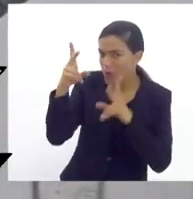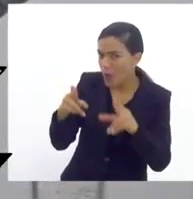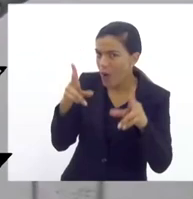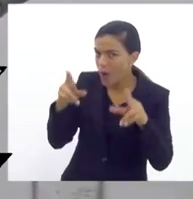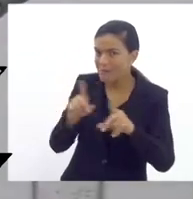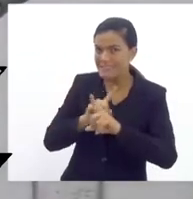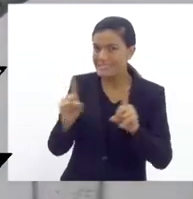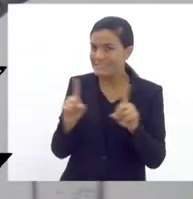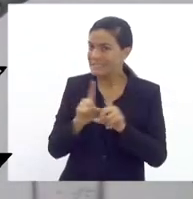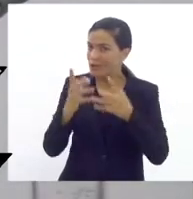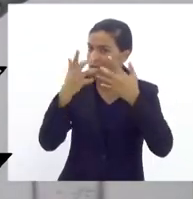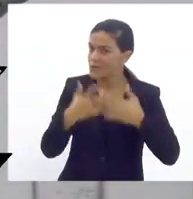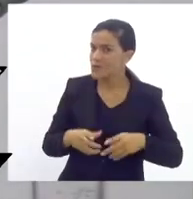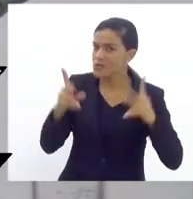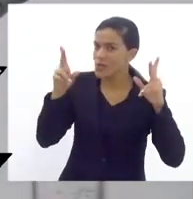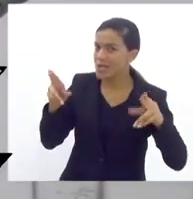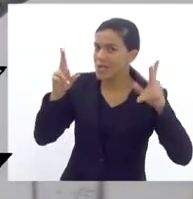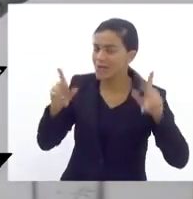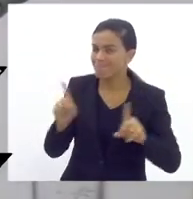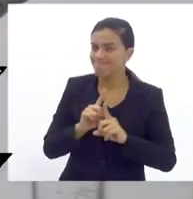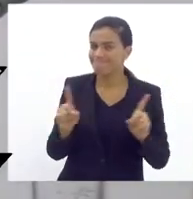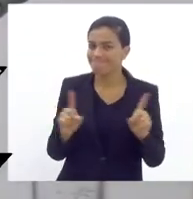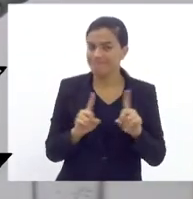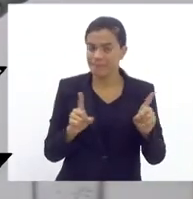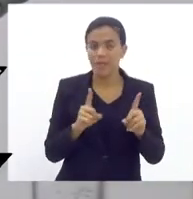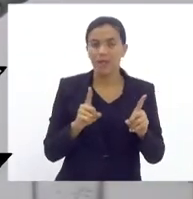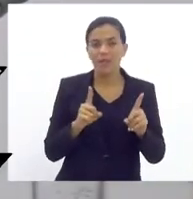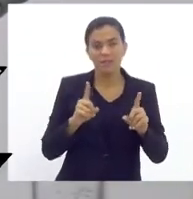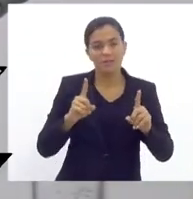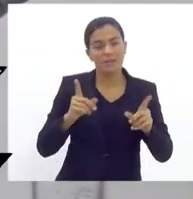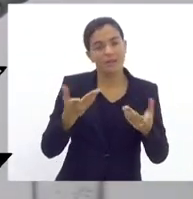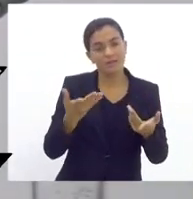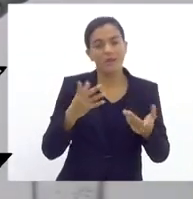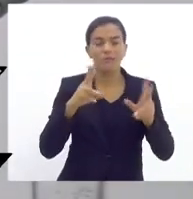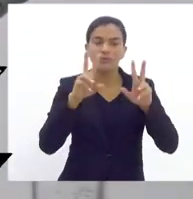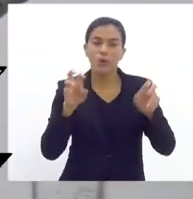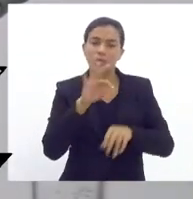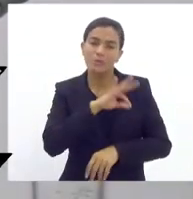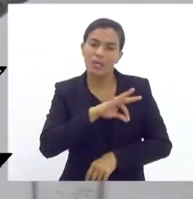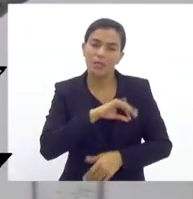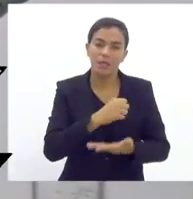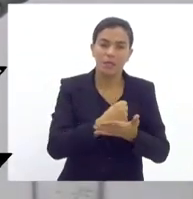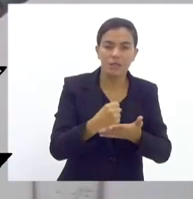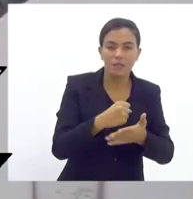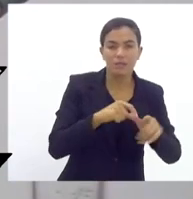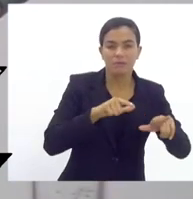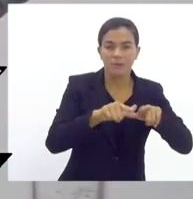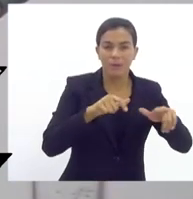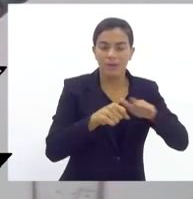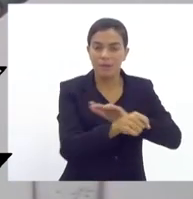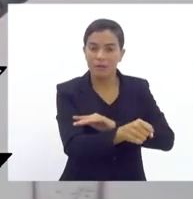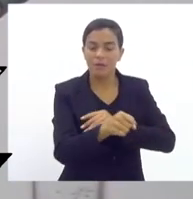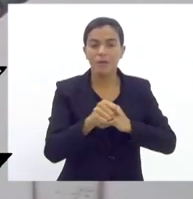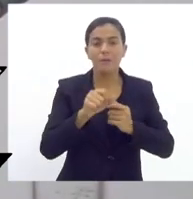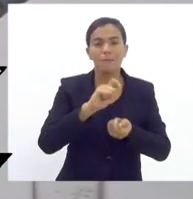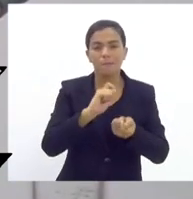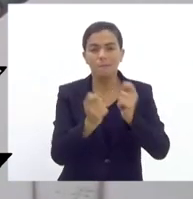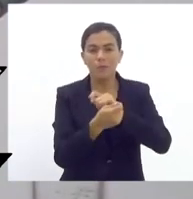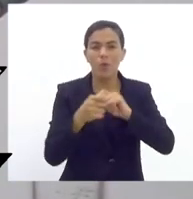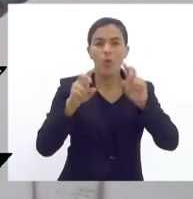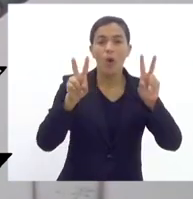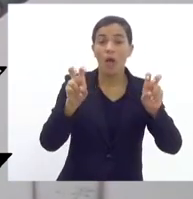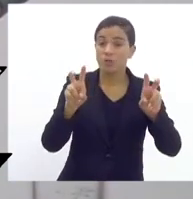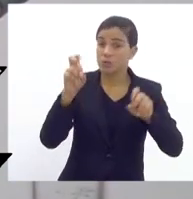funcionar desse jeito e isso faz as questões de rendas de amplibilidade virou um assunto